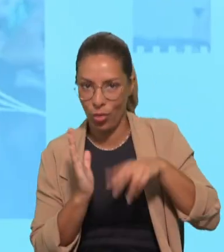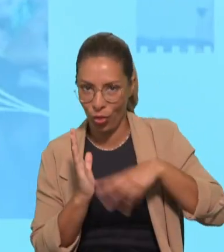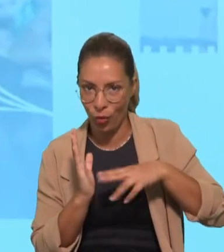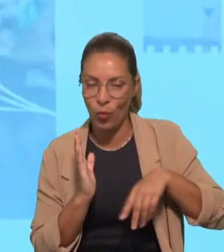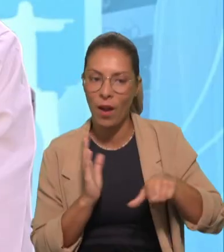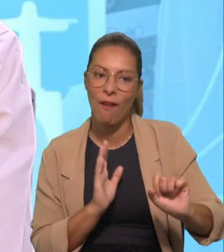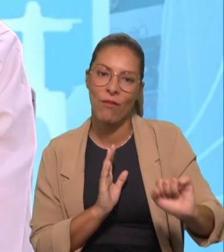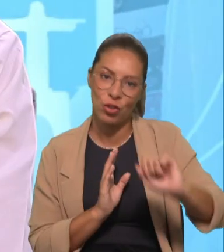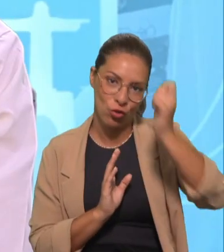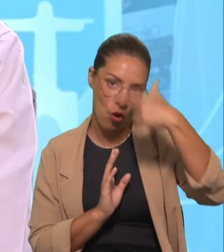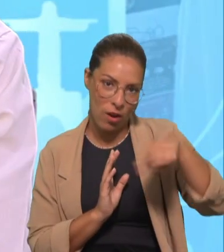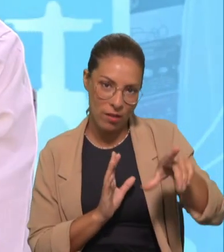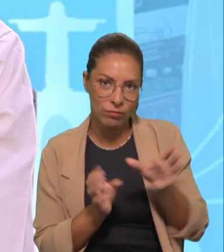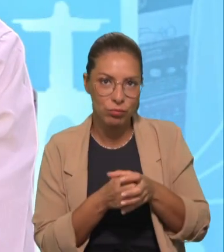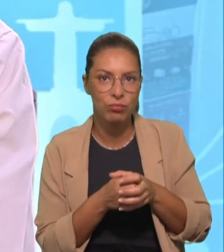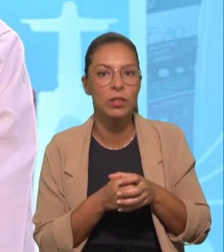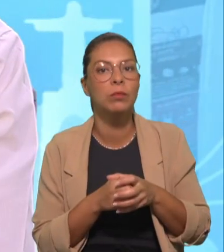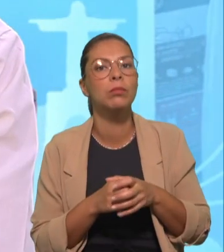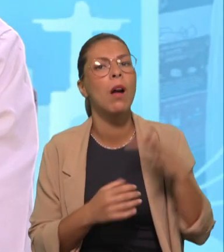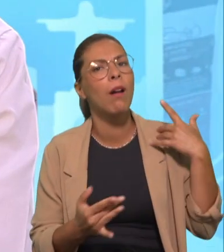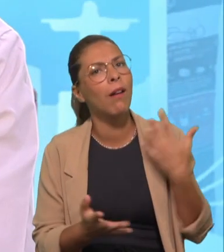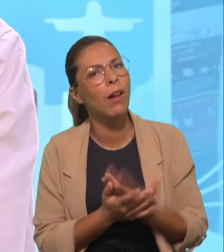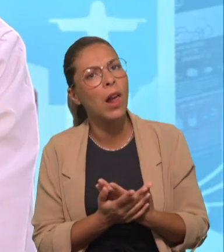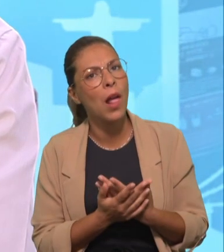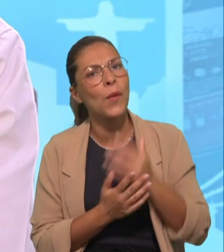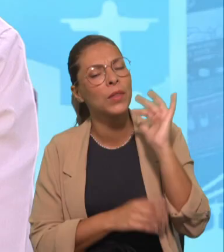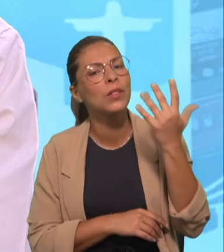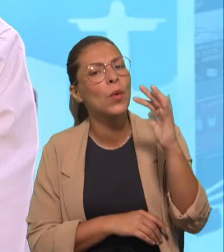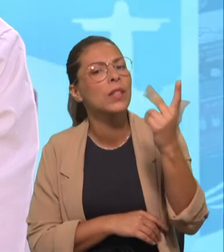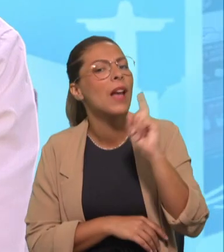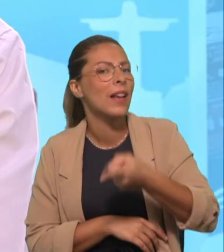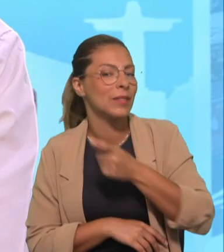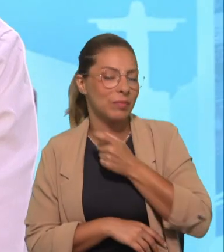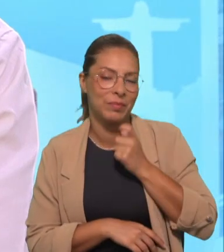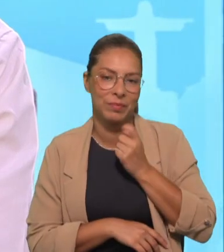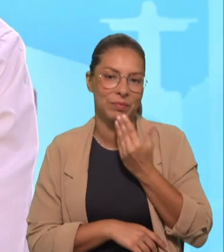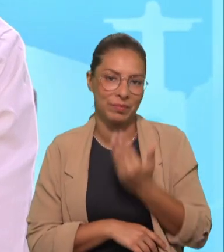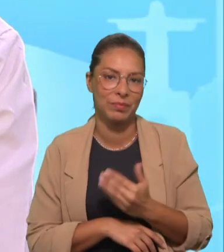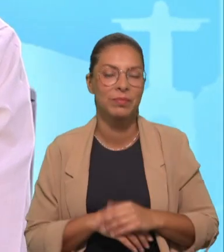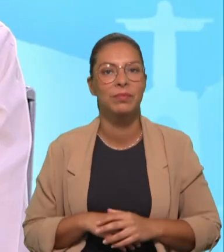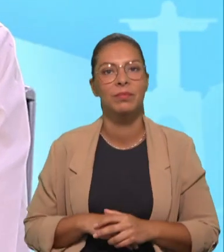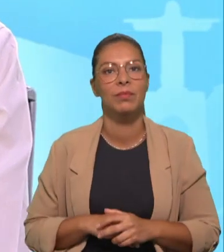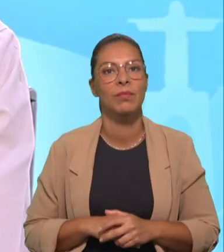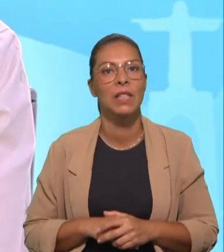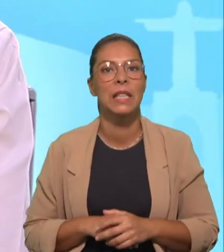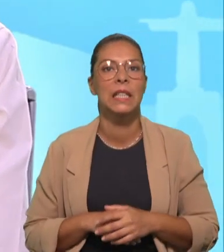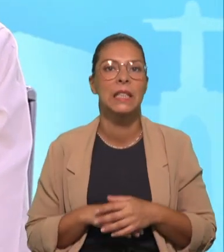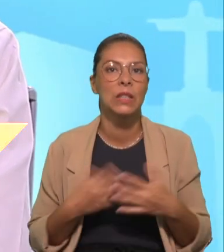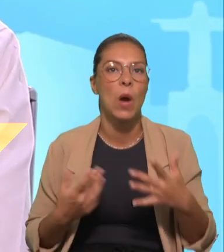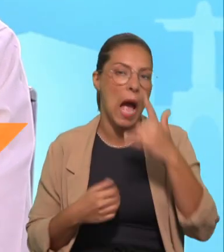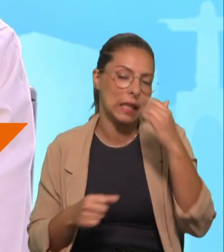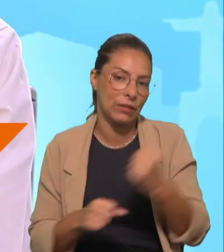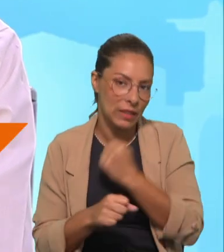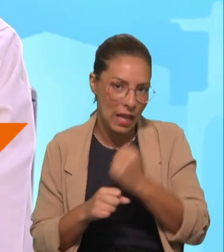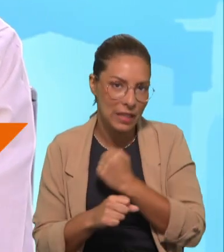Sem Fronteiras. O que é que tem acontecido desde então, desde 1986, Padre Pedro? Tem acontecido imensas coisas. Bom, ao nível deste tipo de atividades, nós